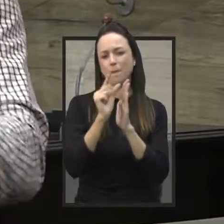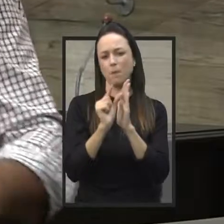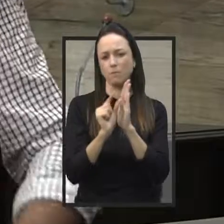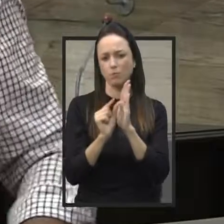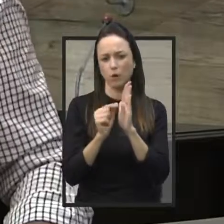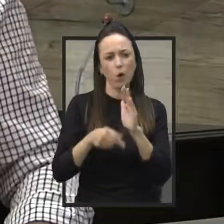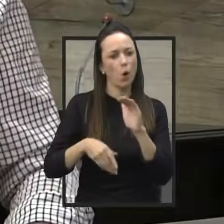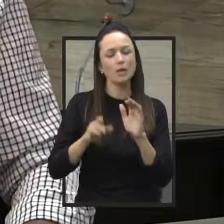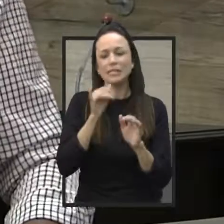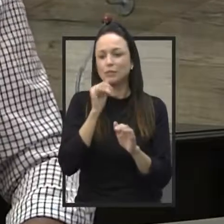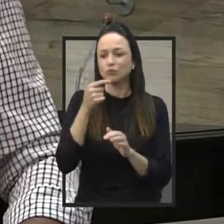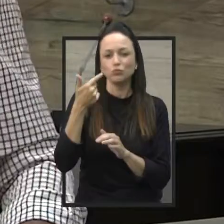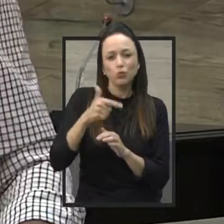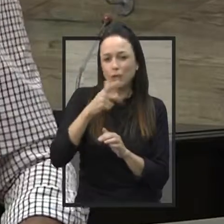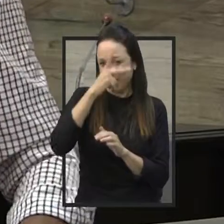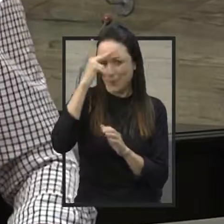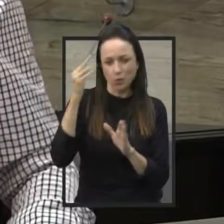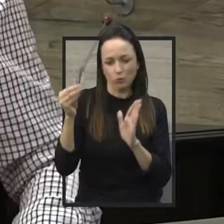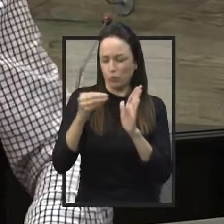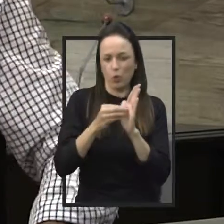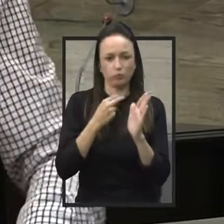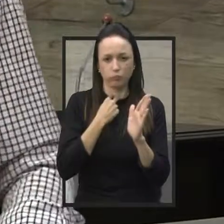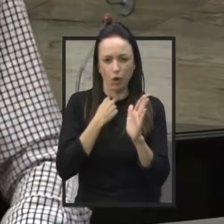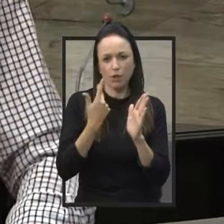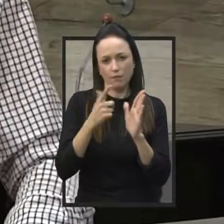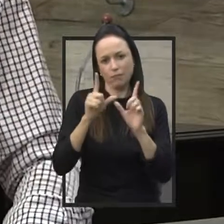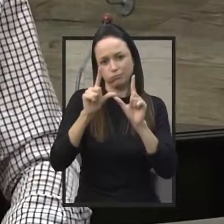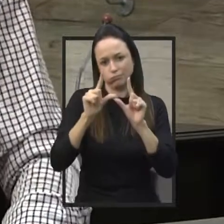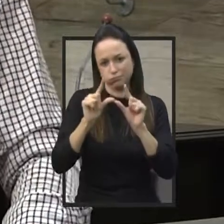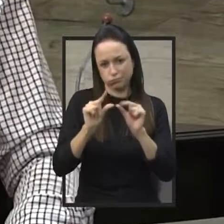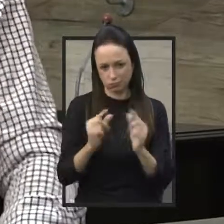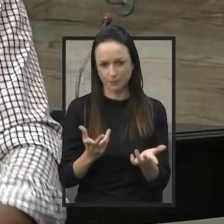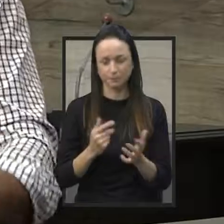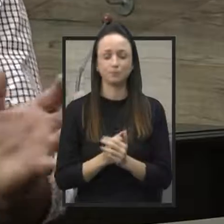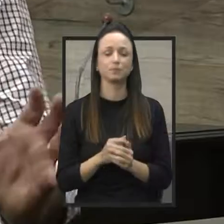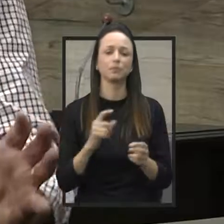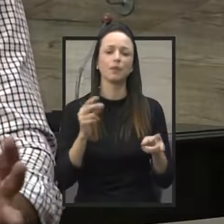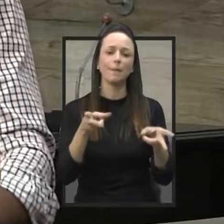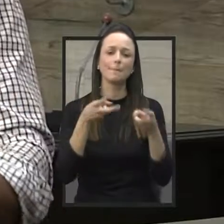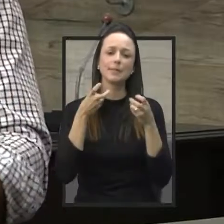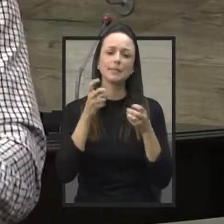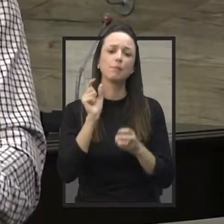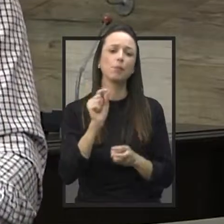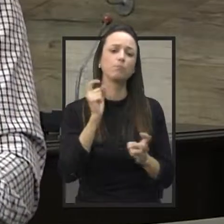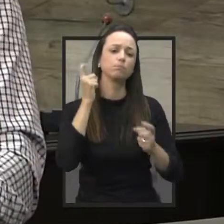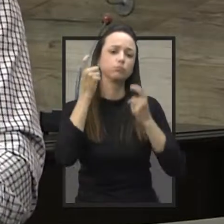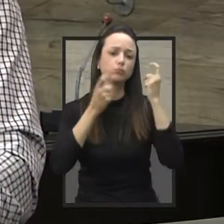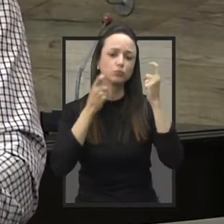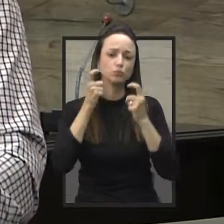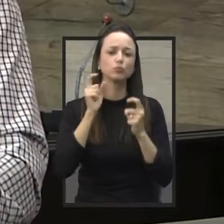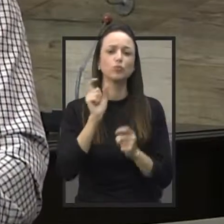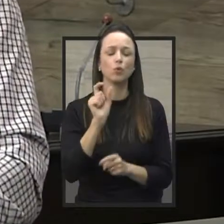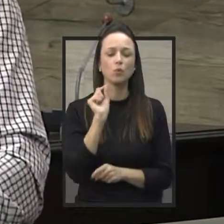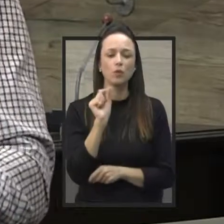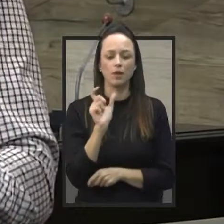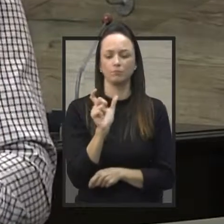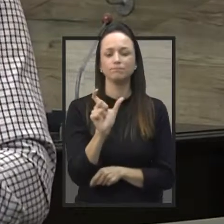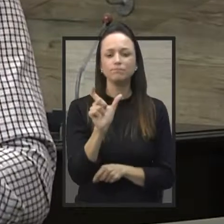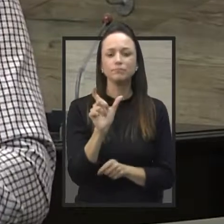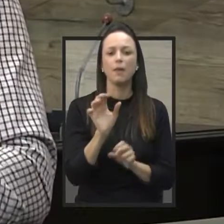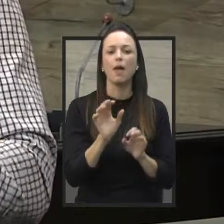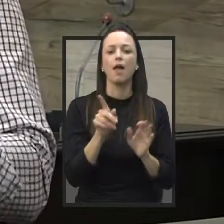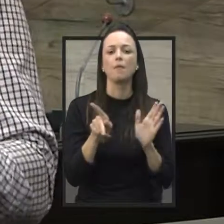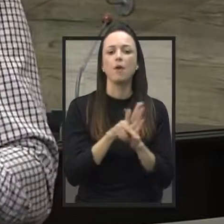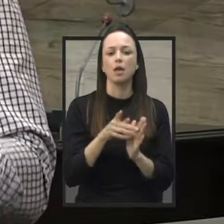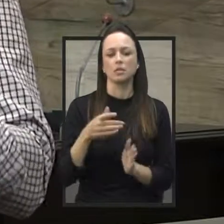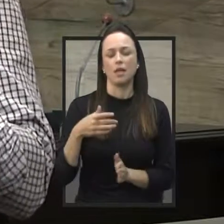mais ninguém, ela vem ocorrendo. O que acontece, o que a gente percebe, né, a grande preocupação é o plano de saúde.